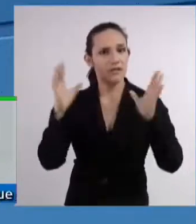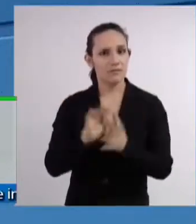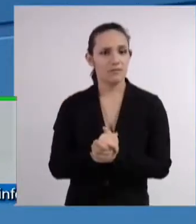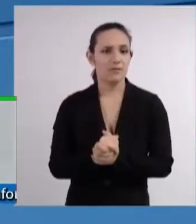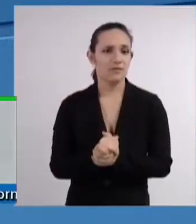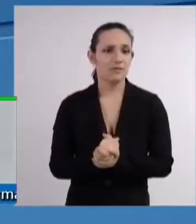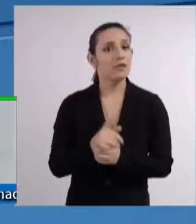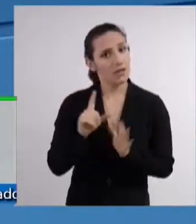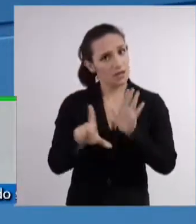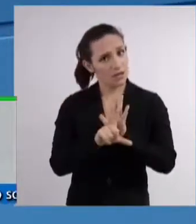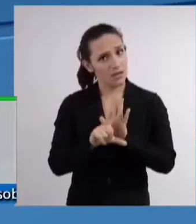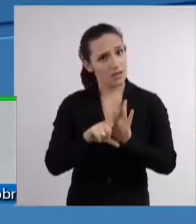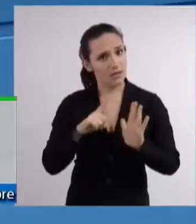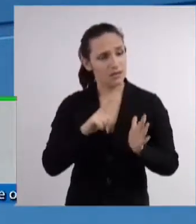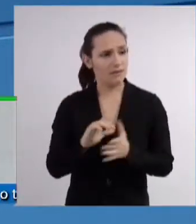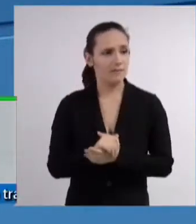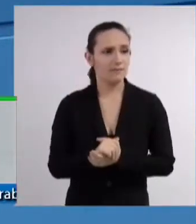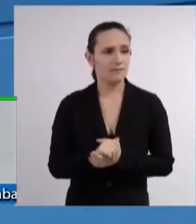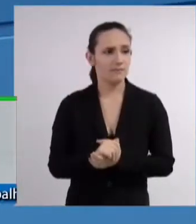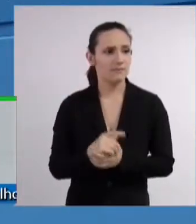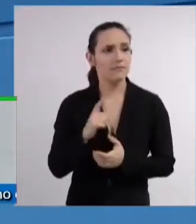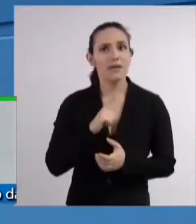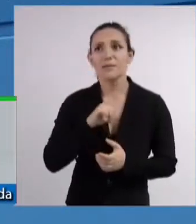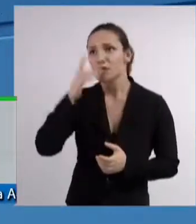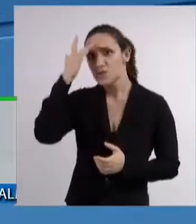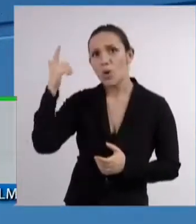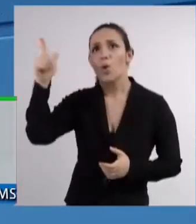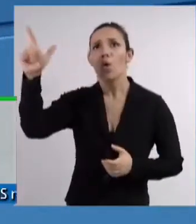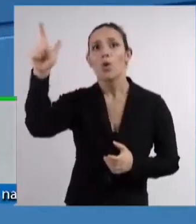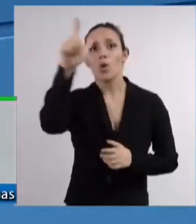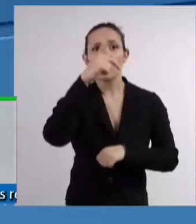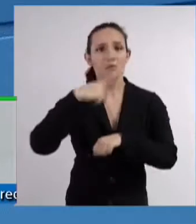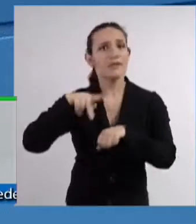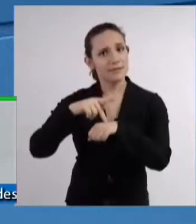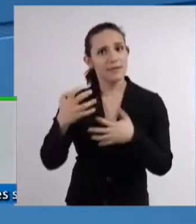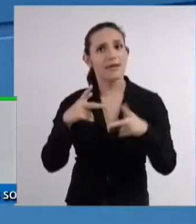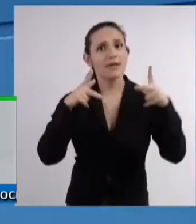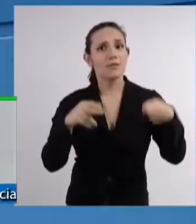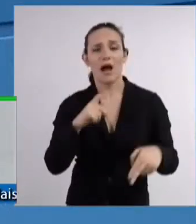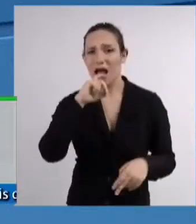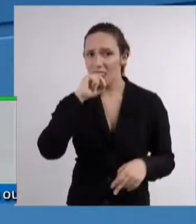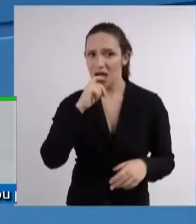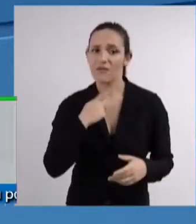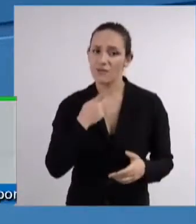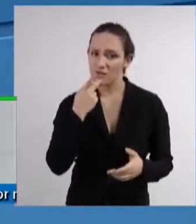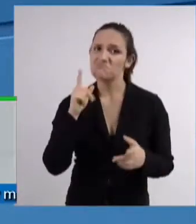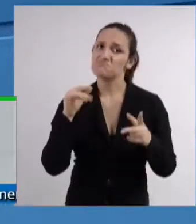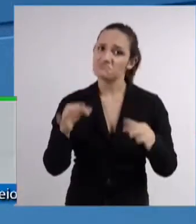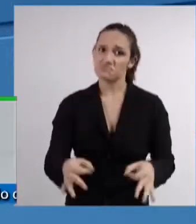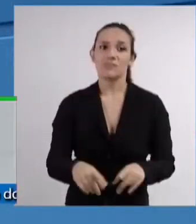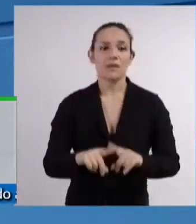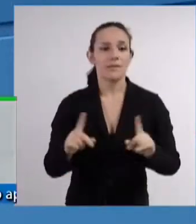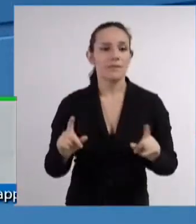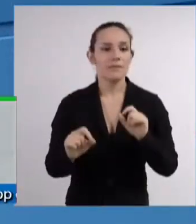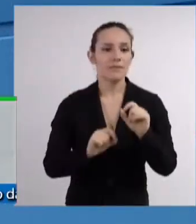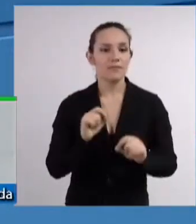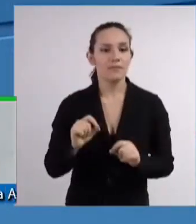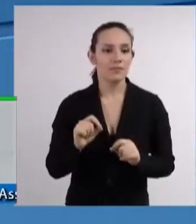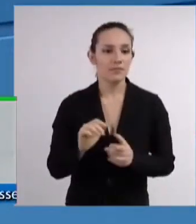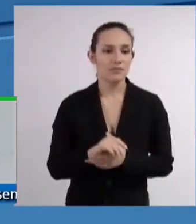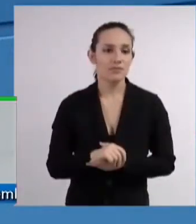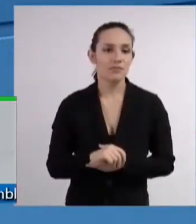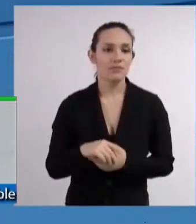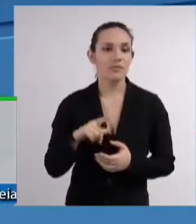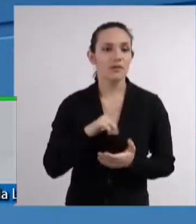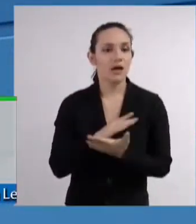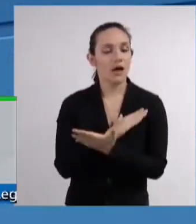como preconiza a lei. Invejado e copiado por vários países do mundo, do ponto de vista da sua teoria, mas não copiado na prática, porque tem